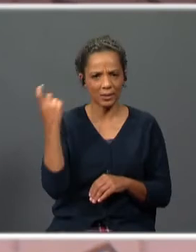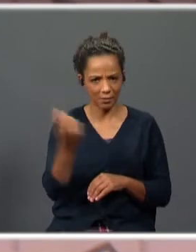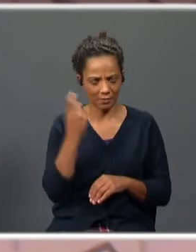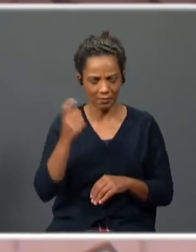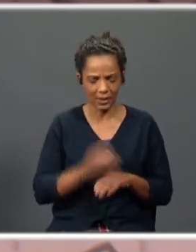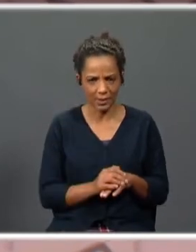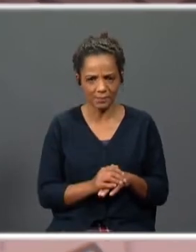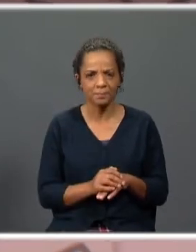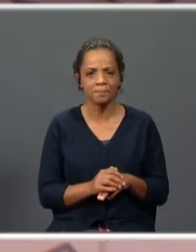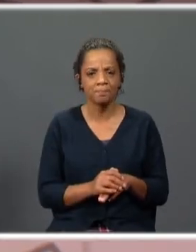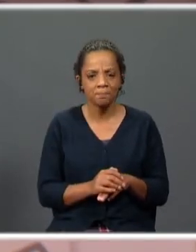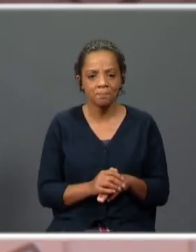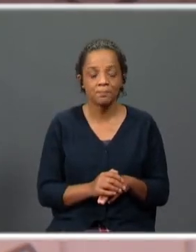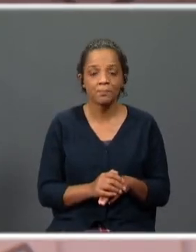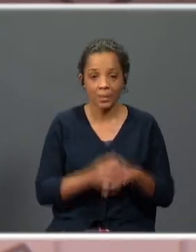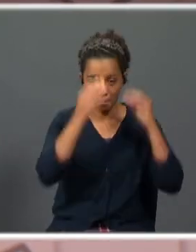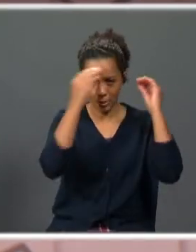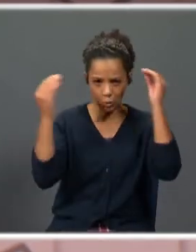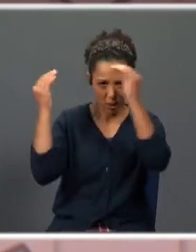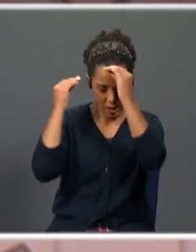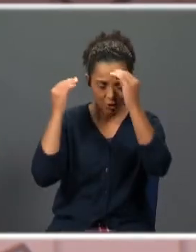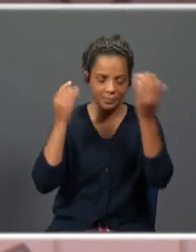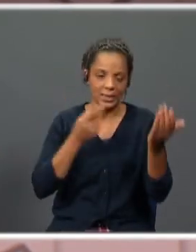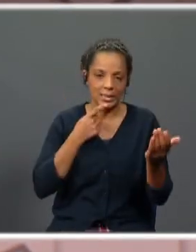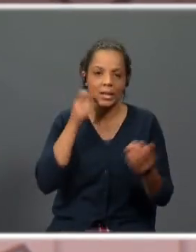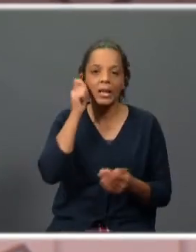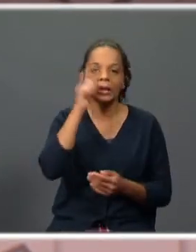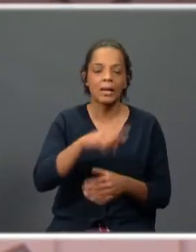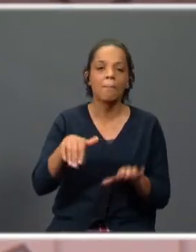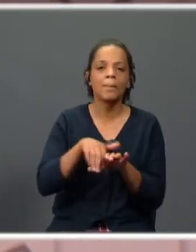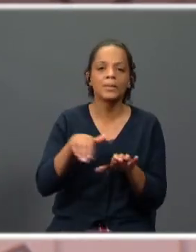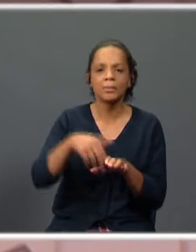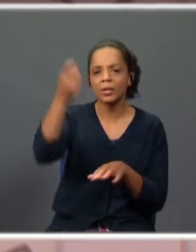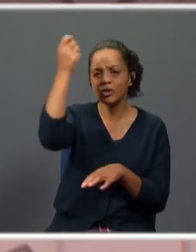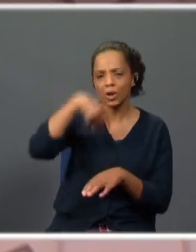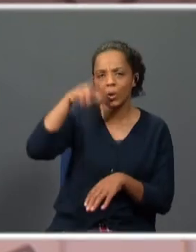Que personagens nós encontramos no conto do Coelhinho Branco?